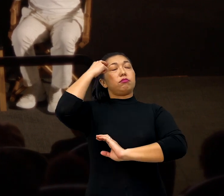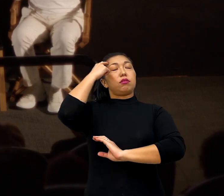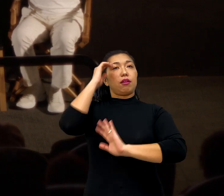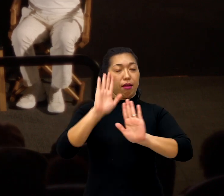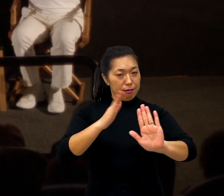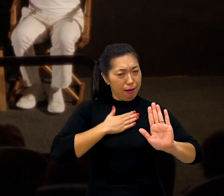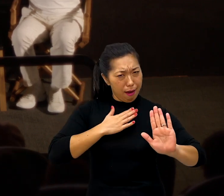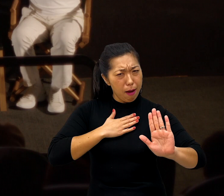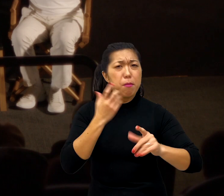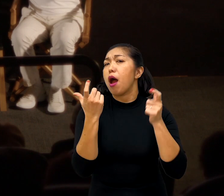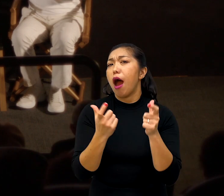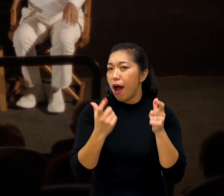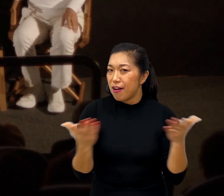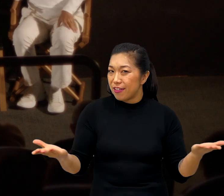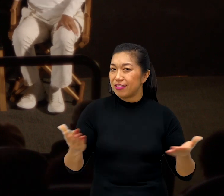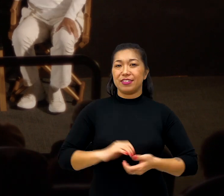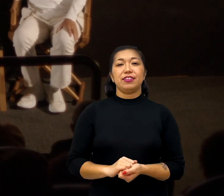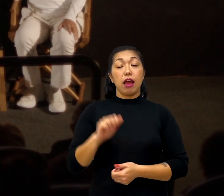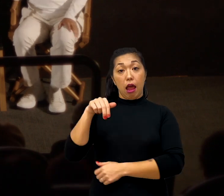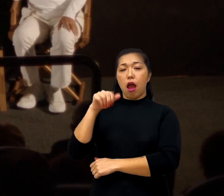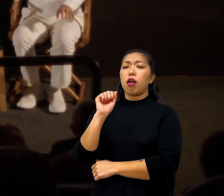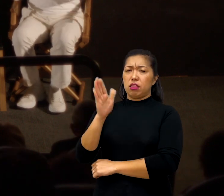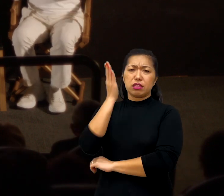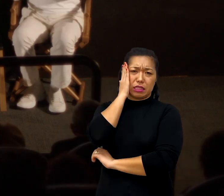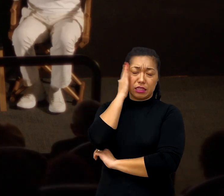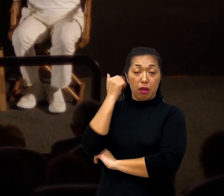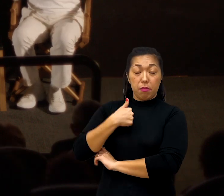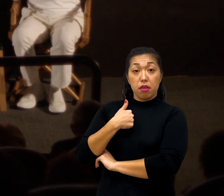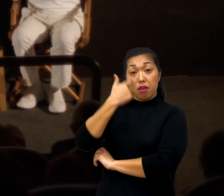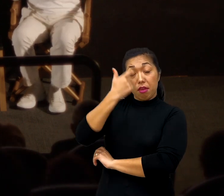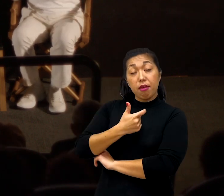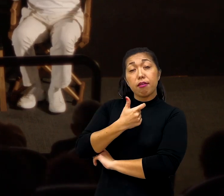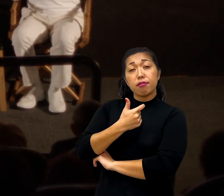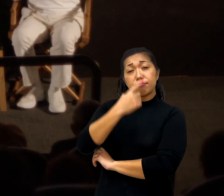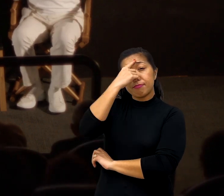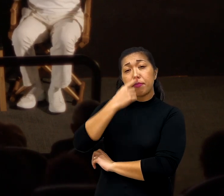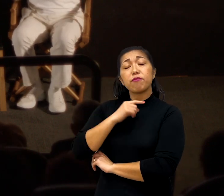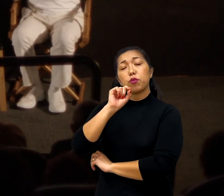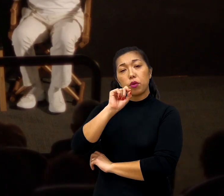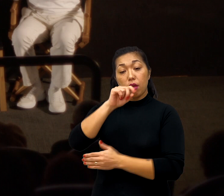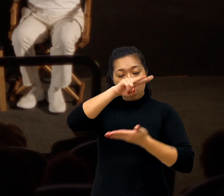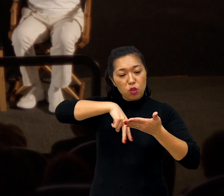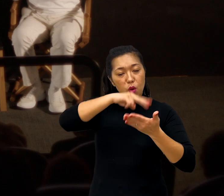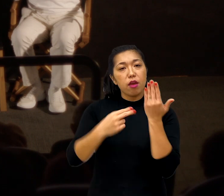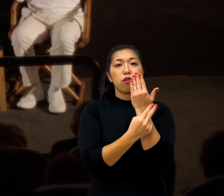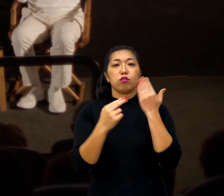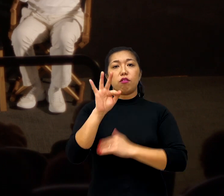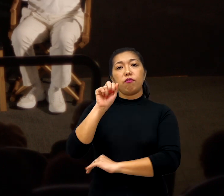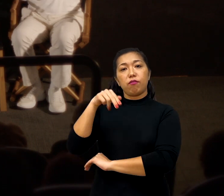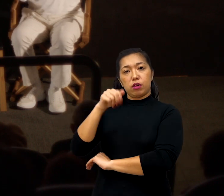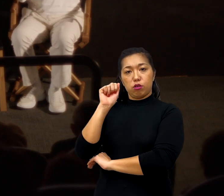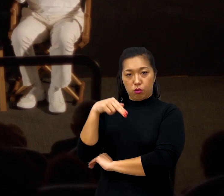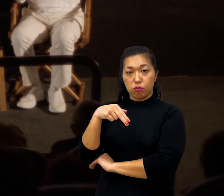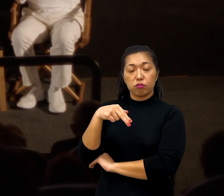estou. A Ana já sabe aí tudo, porque eu sou do tipo que ainda está lendo Fanon. Eu estou